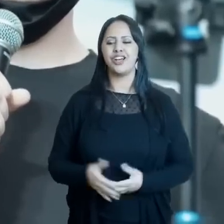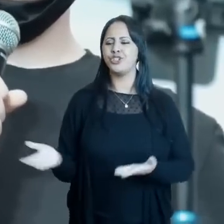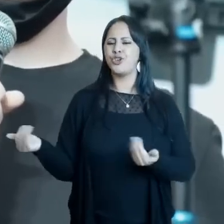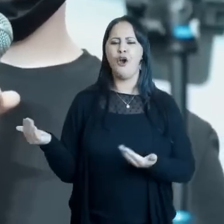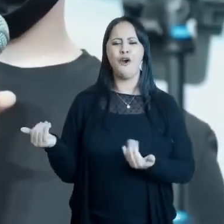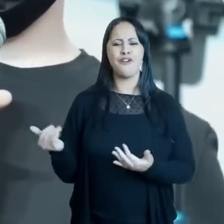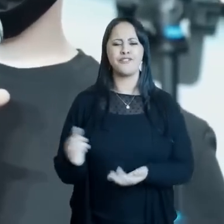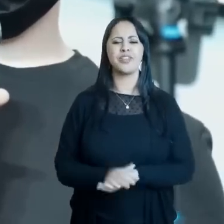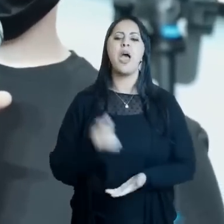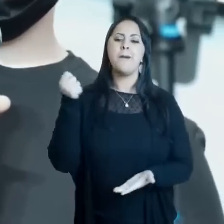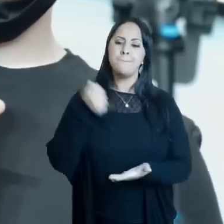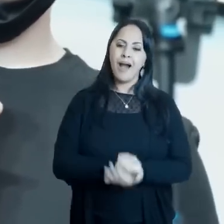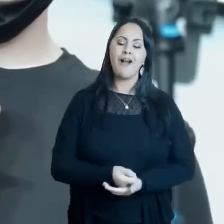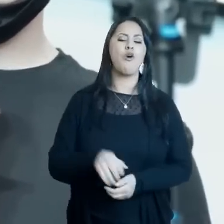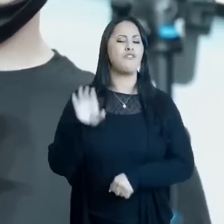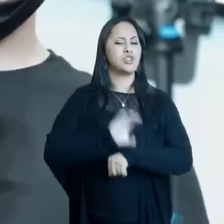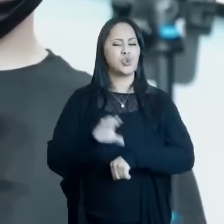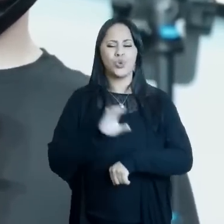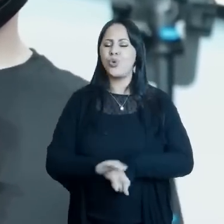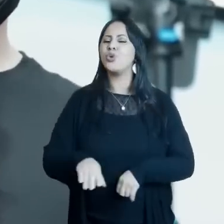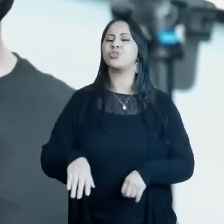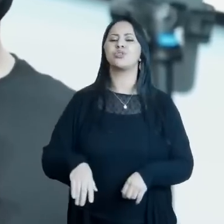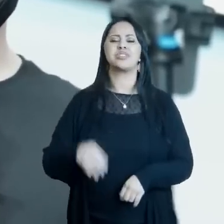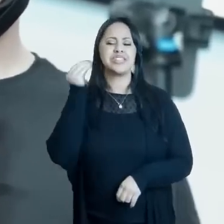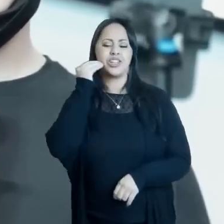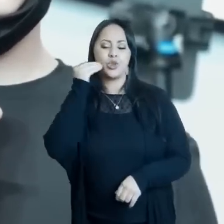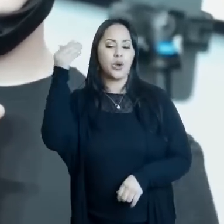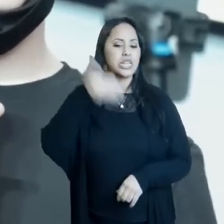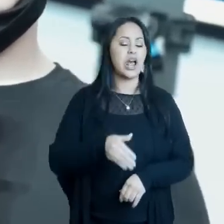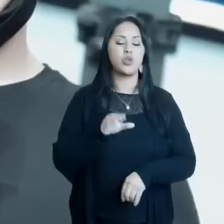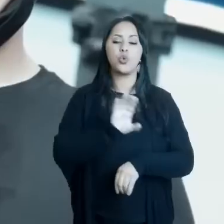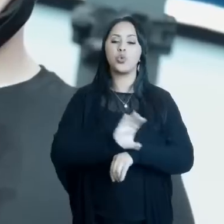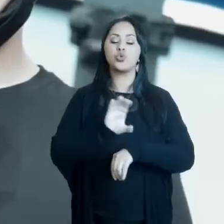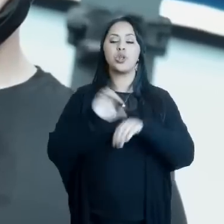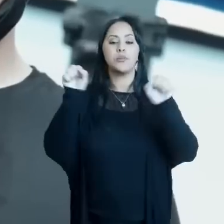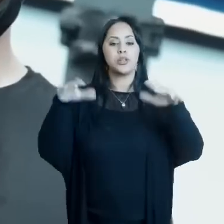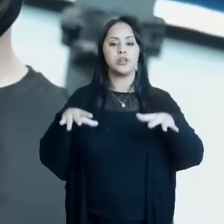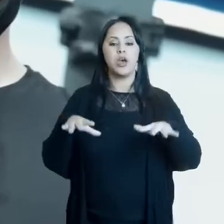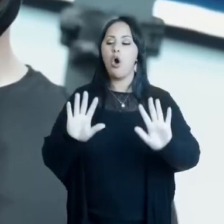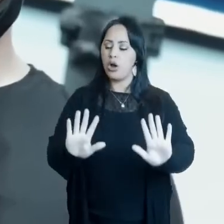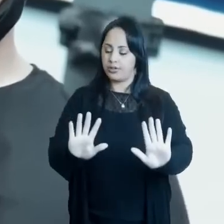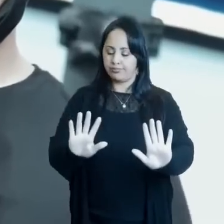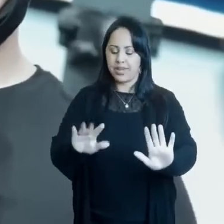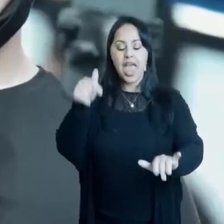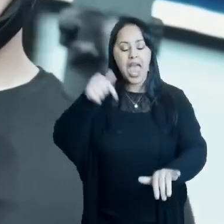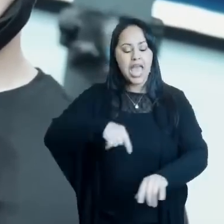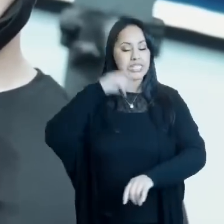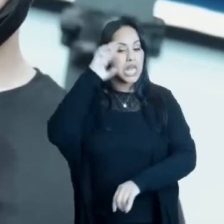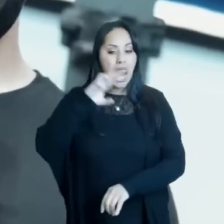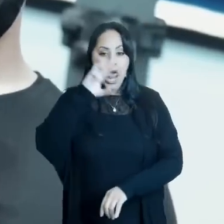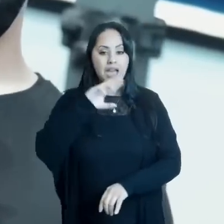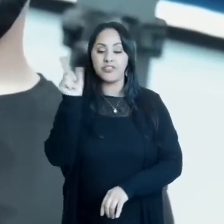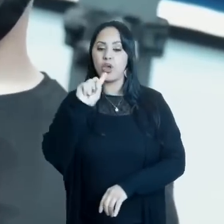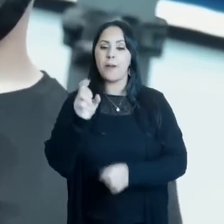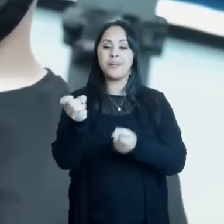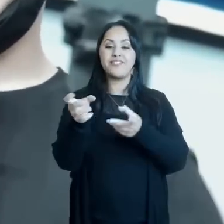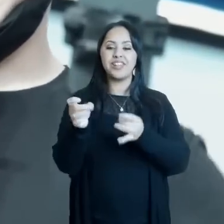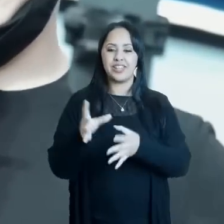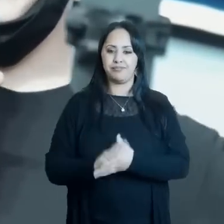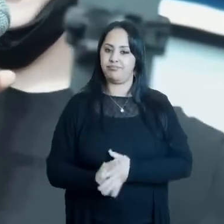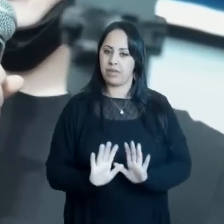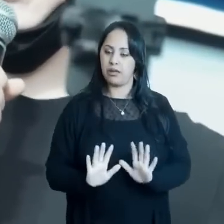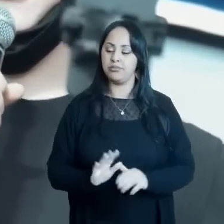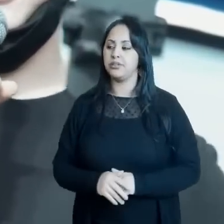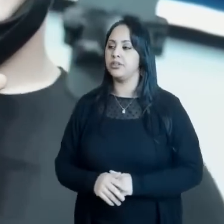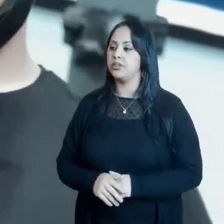sim, pagou o preço? Pagou. Fez um monte de corre para poder participar do Iluminado. Lembrando que essa live não é para vender Iluminado. Não tô vendendo Iluminado. Mas e aí, você já ganhou quanto? Já